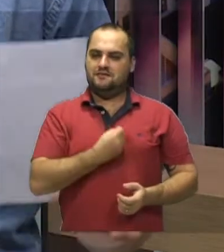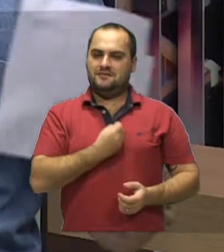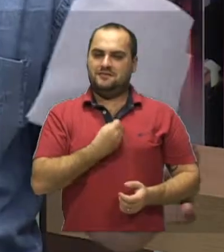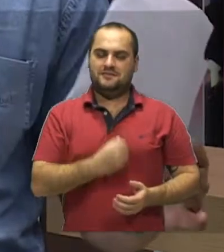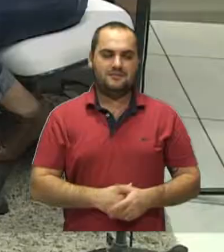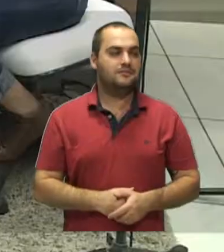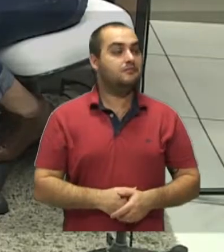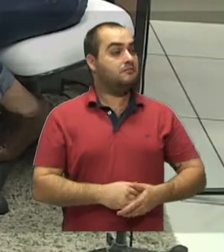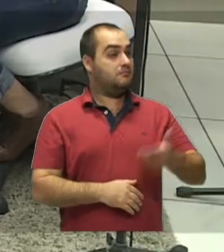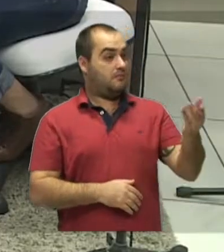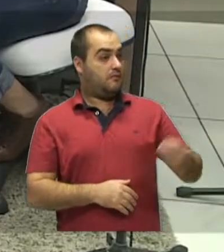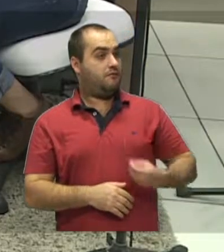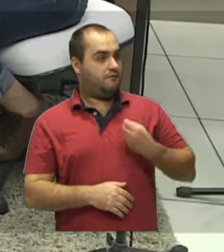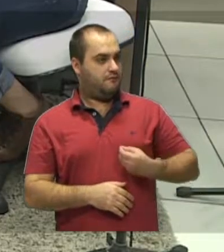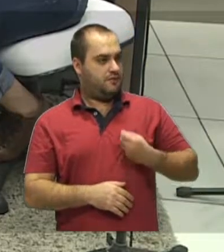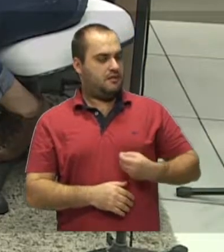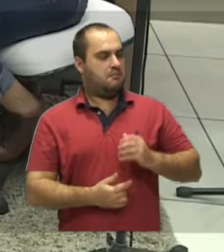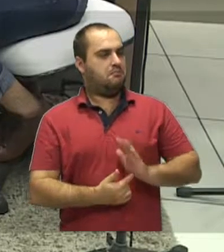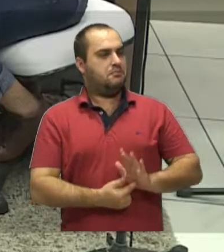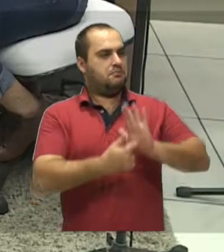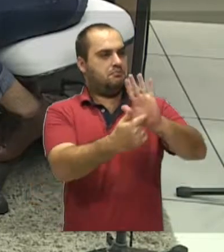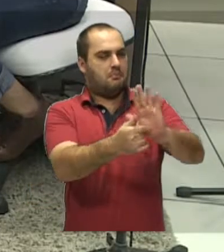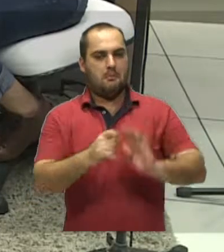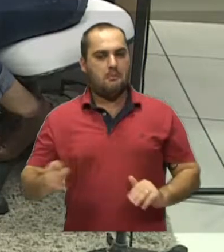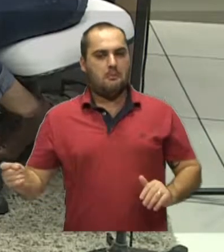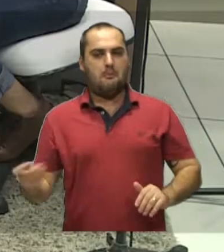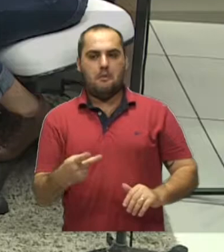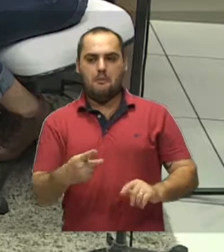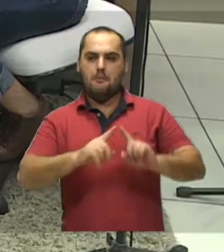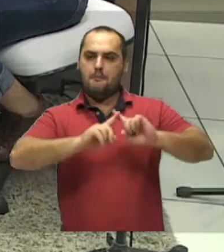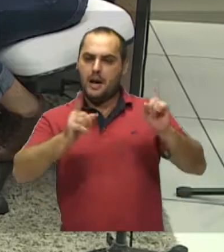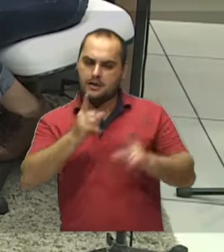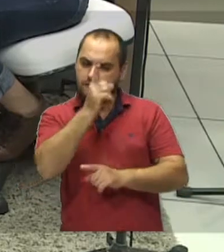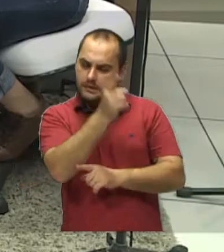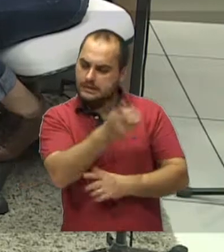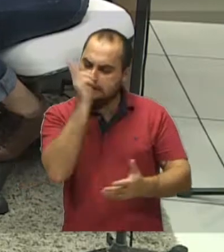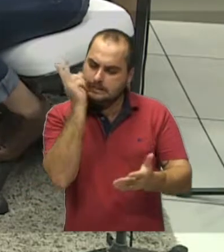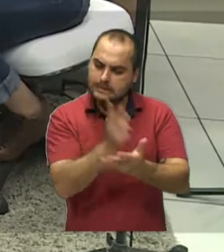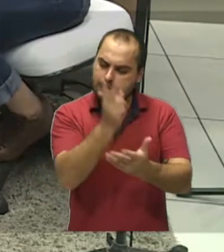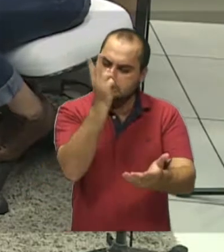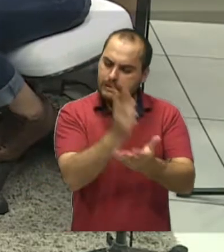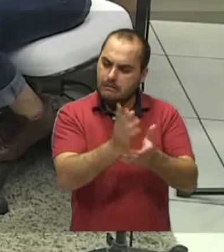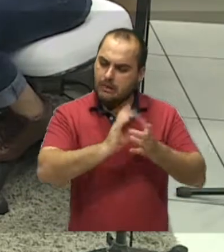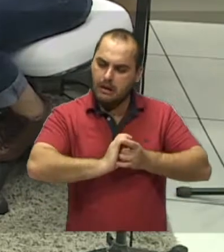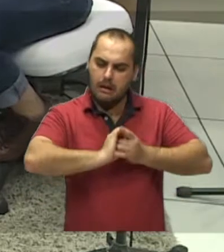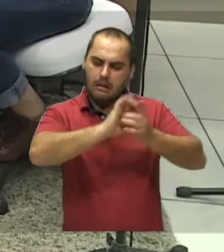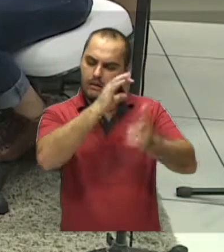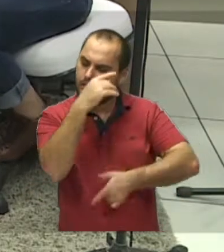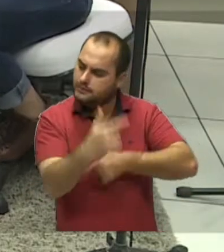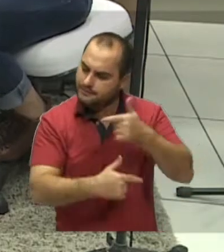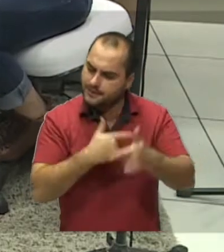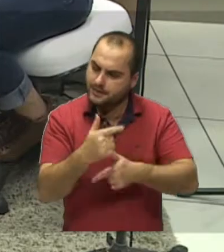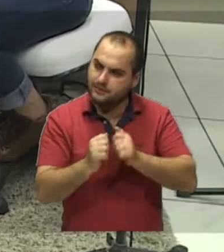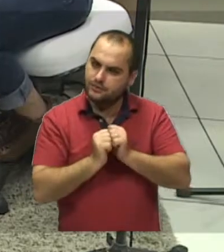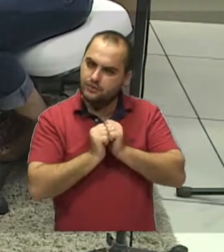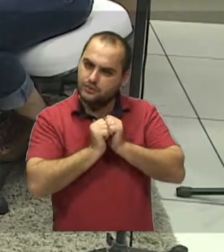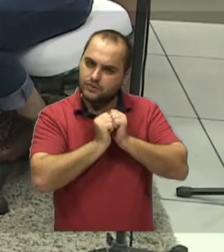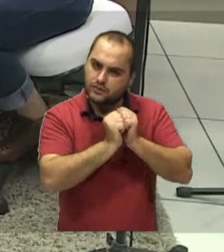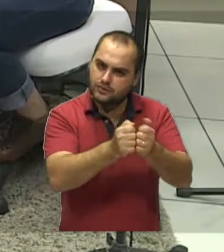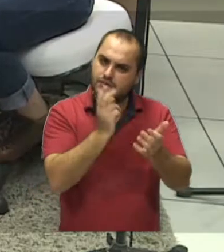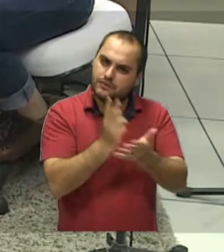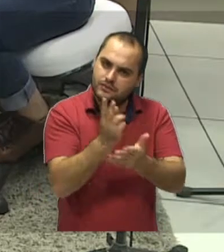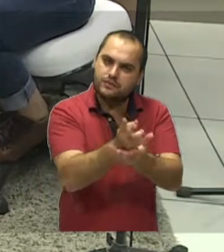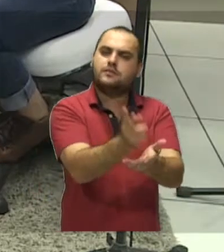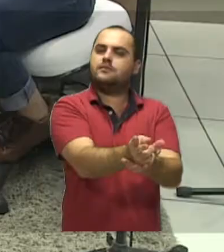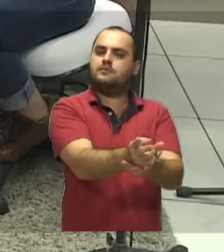vida vai apresentando as oportunidades, mas você estava sempre ali aberta, disposta e trabalhando para poder seguir a